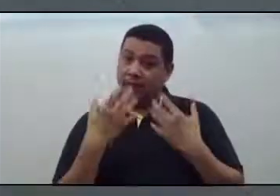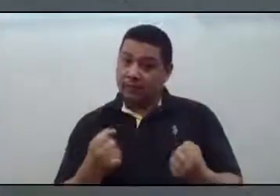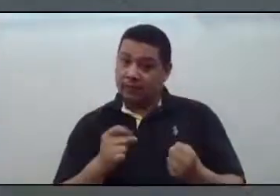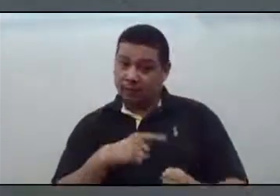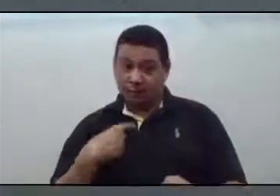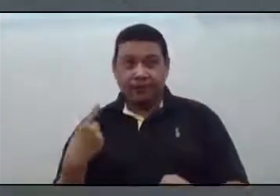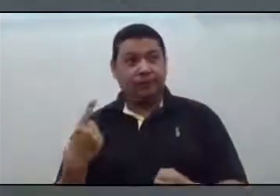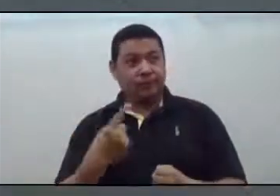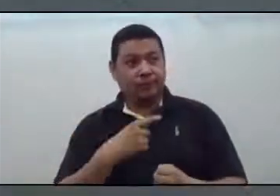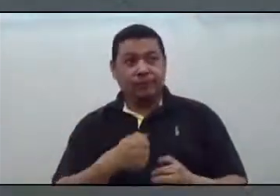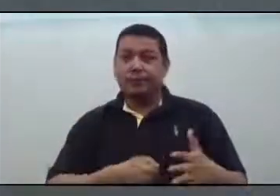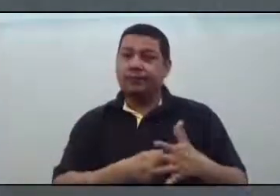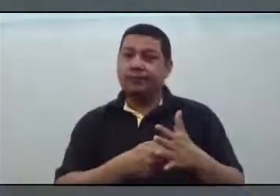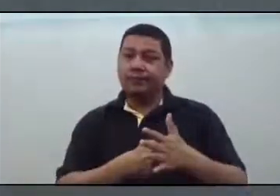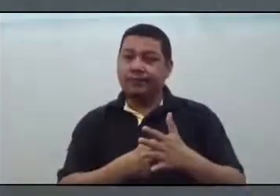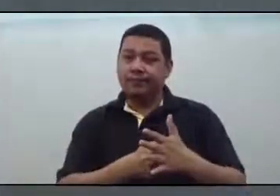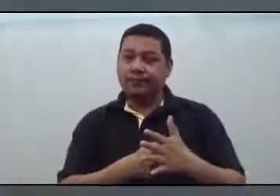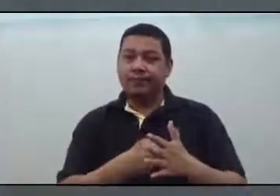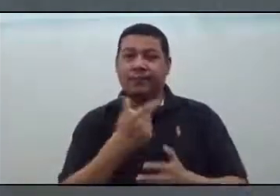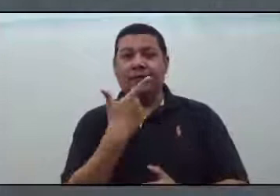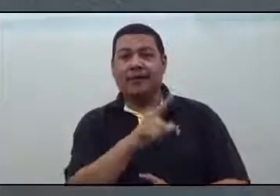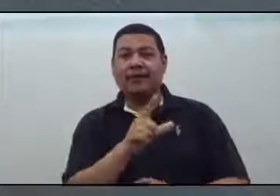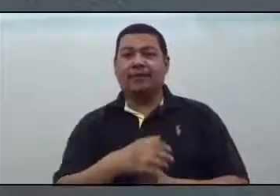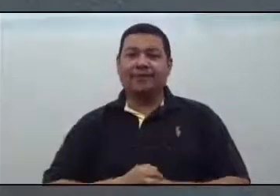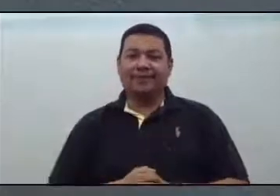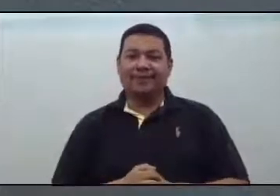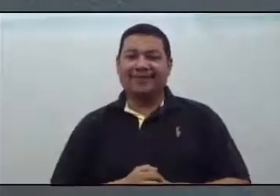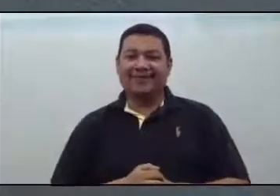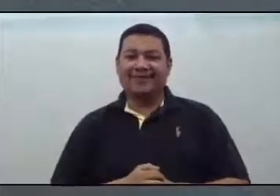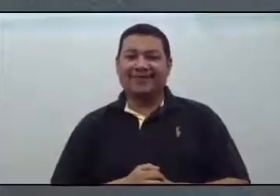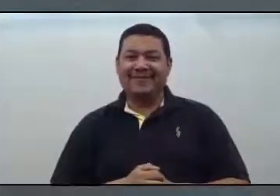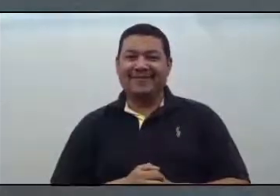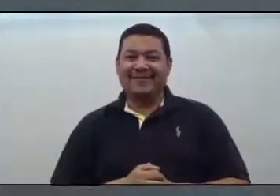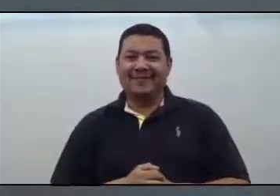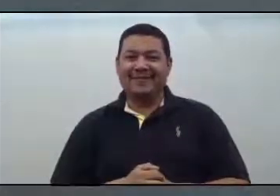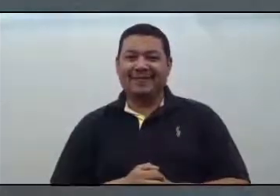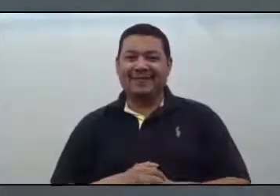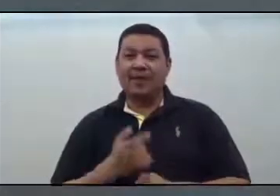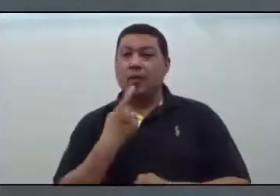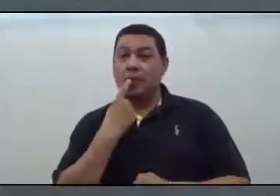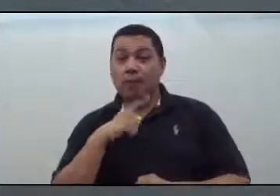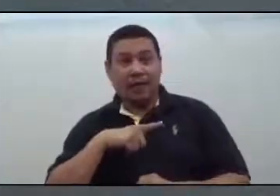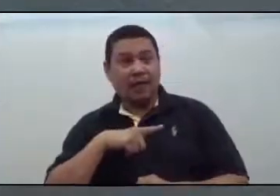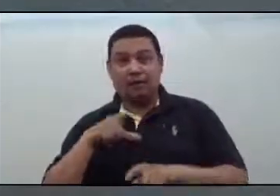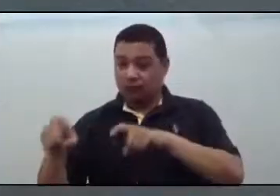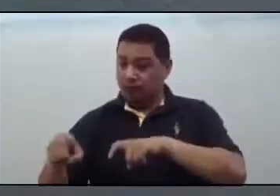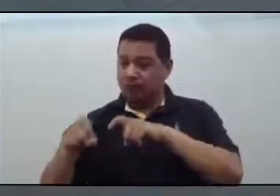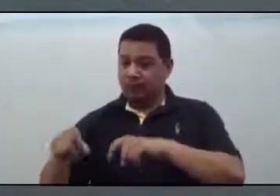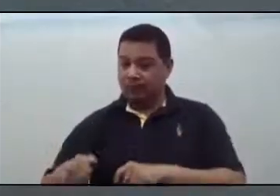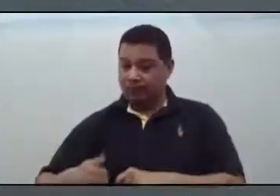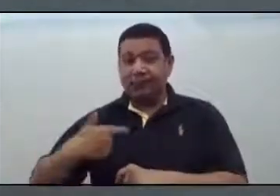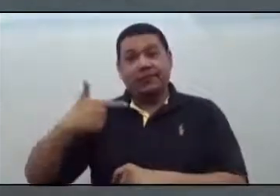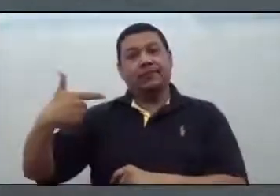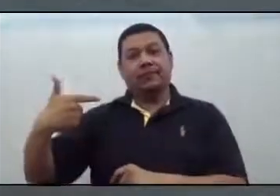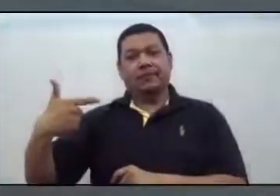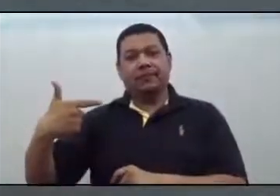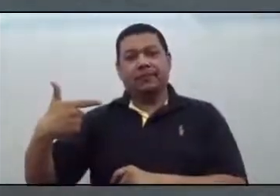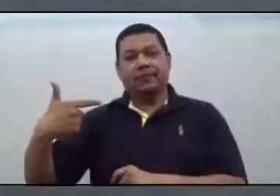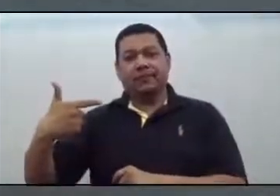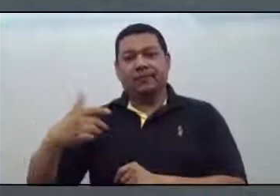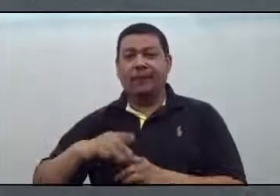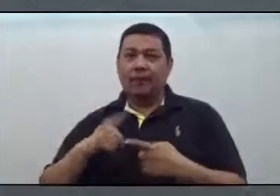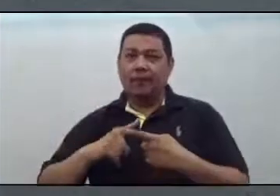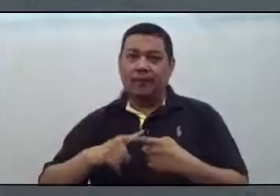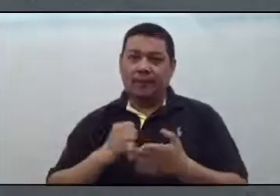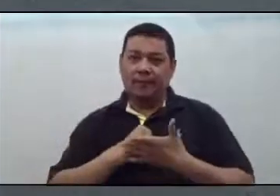nossa solicitação lá na linha 12. Na verdade, na linha E, bem pertinho da linha 12, atendeu lá a